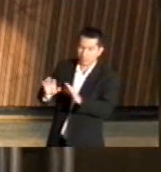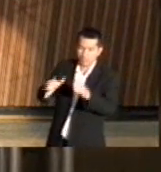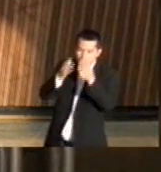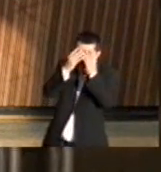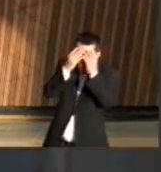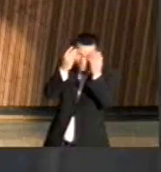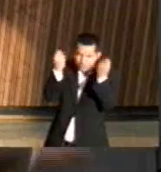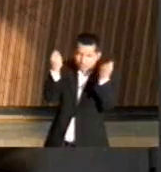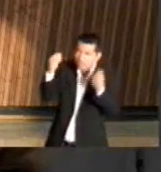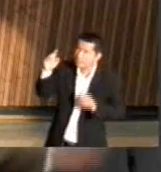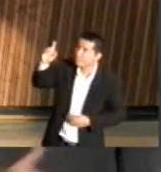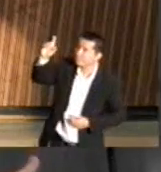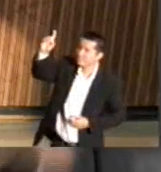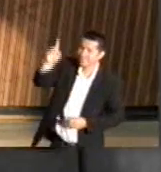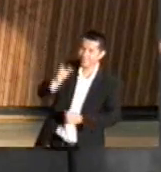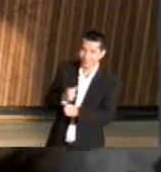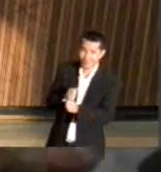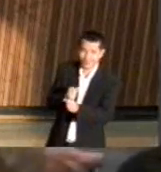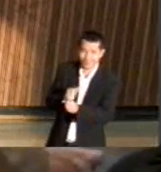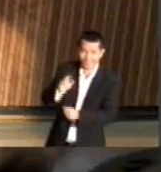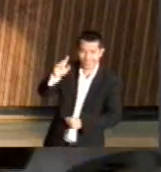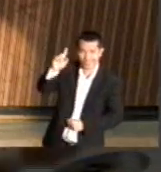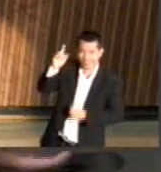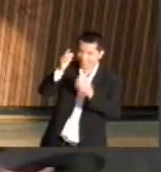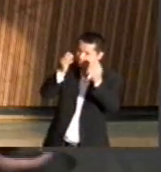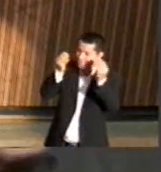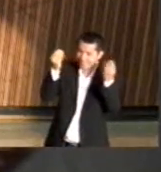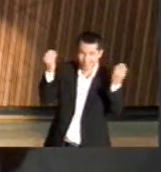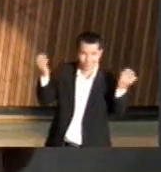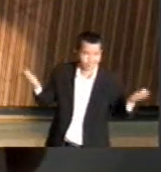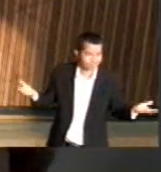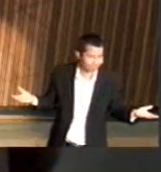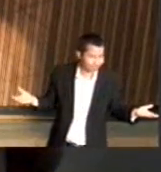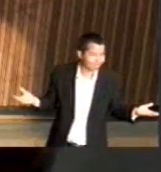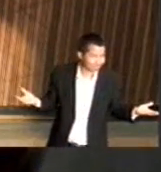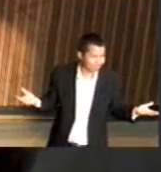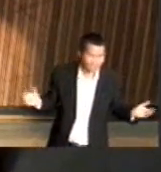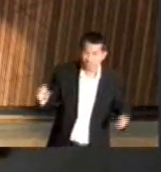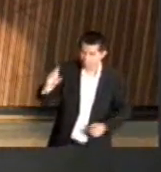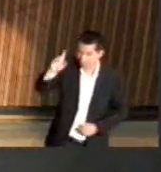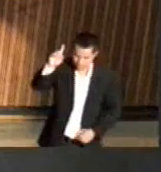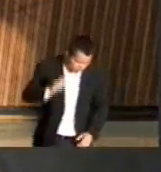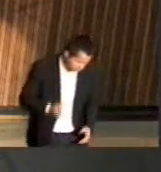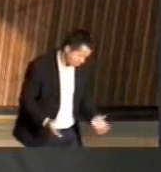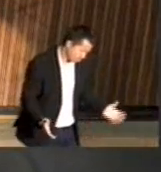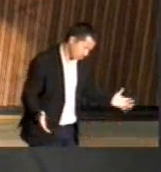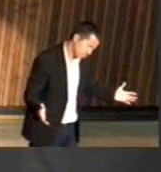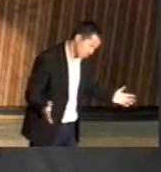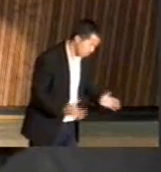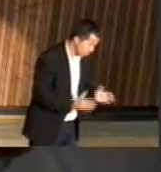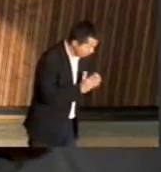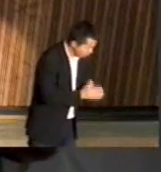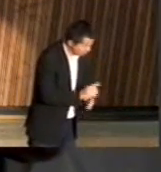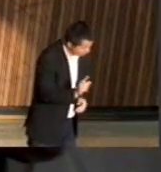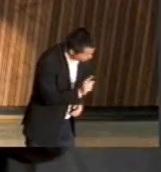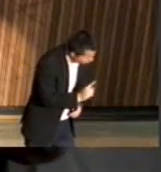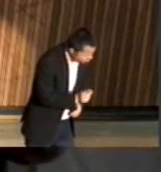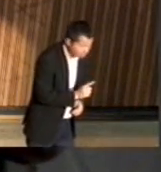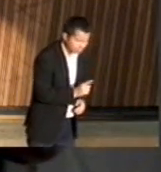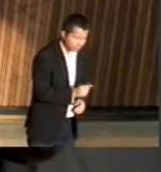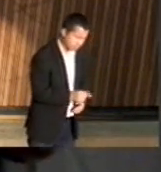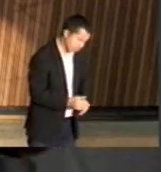teste foi o teste da perseguição. A Bíblia diz que ele teve medo de ser morto naquela terra porque a sua mulher era muito bonita.